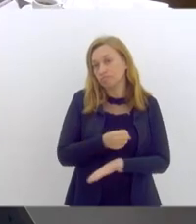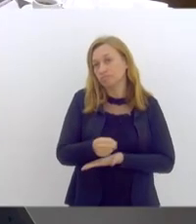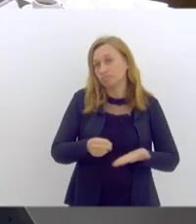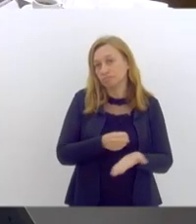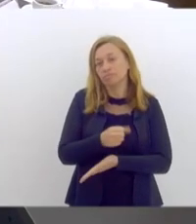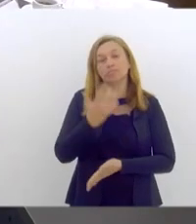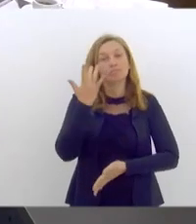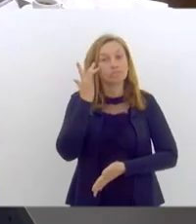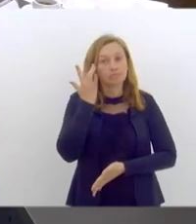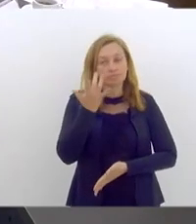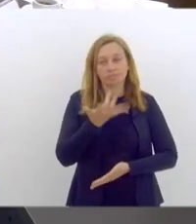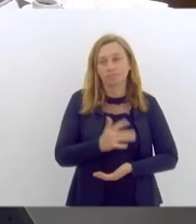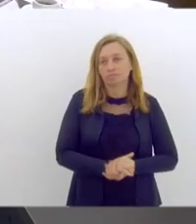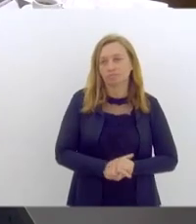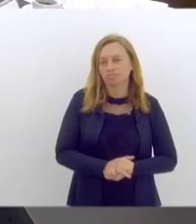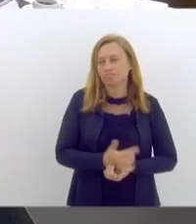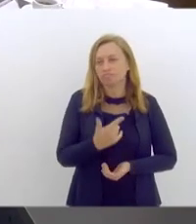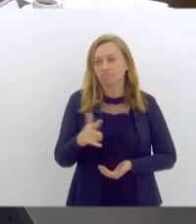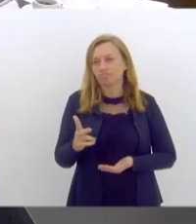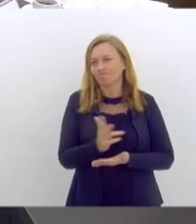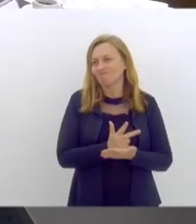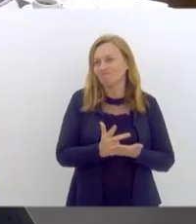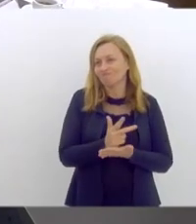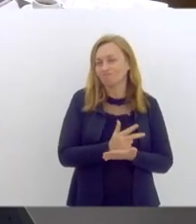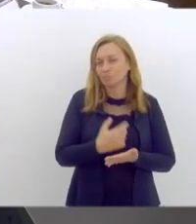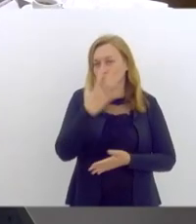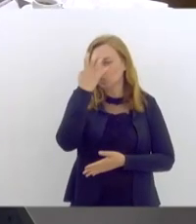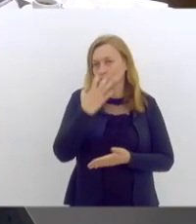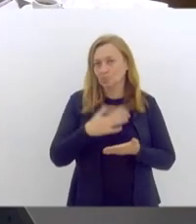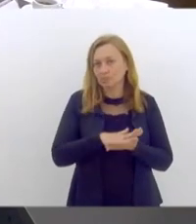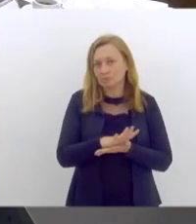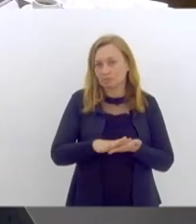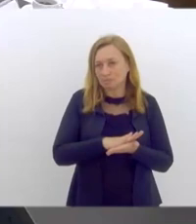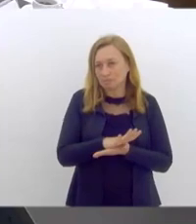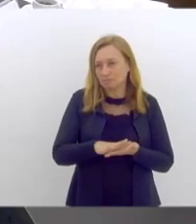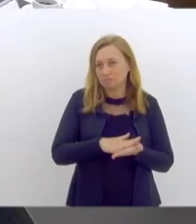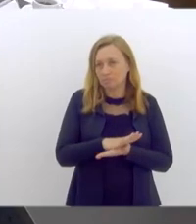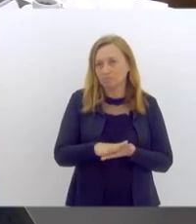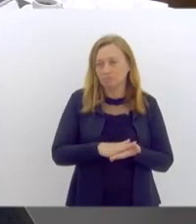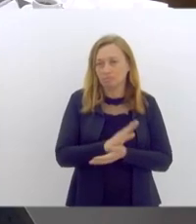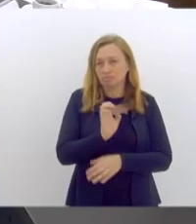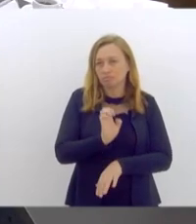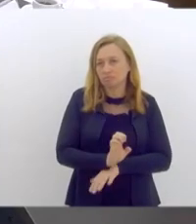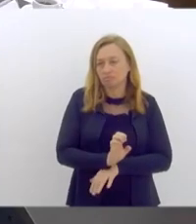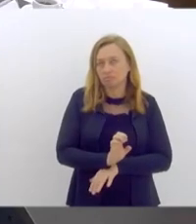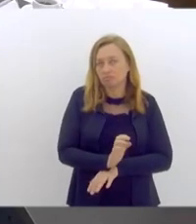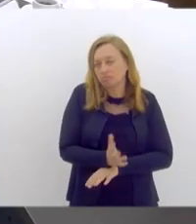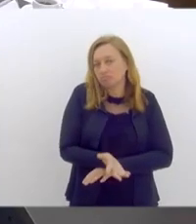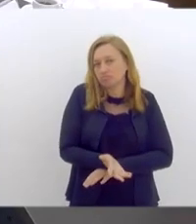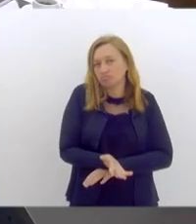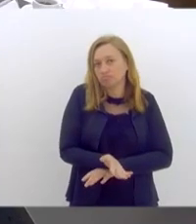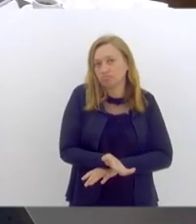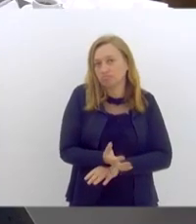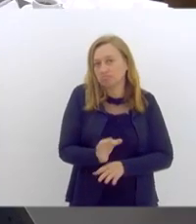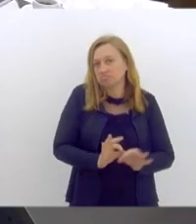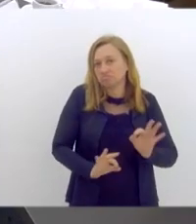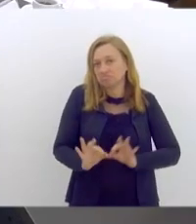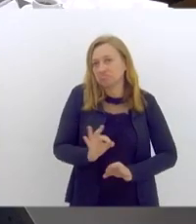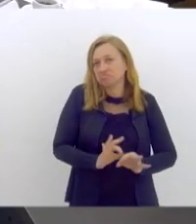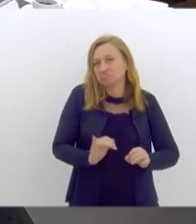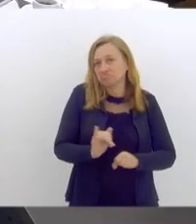astrologia não tem mapeamento sério de nada o estado não tem planejamento